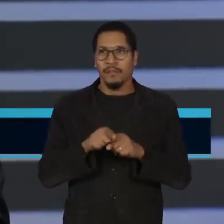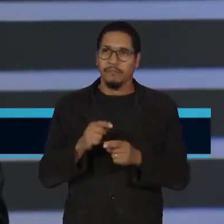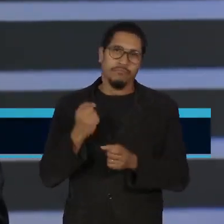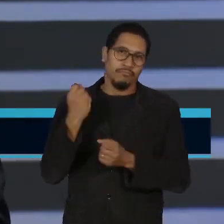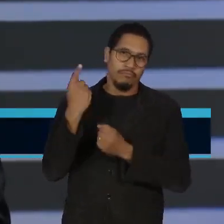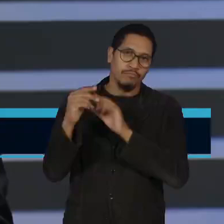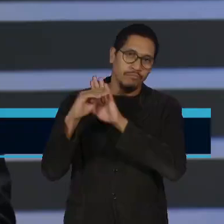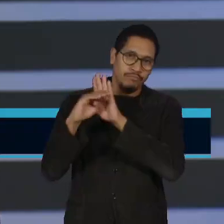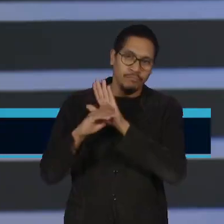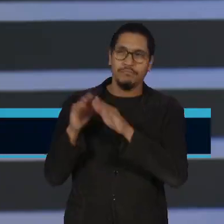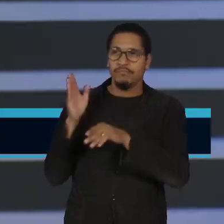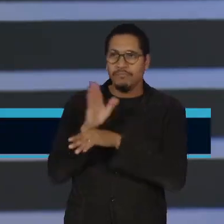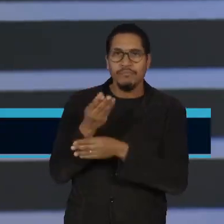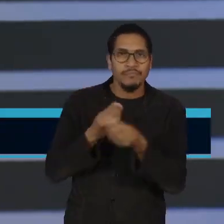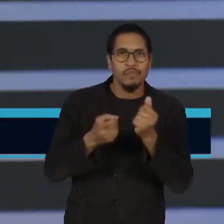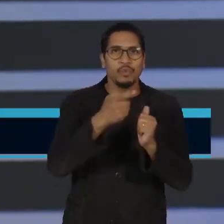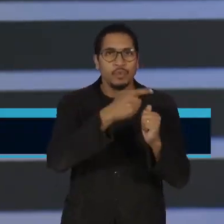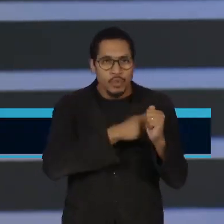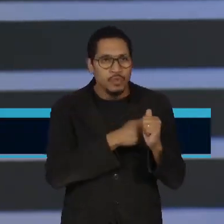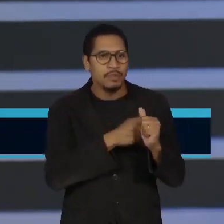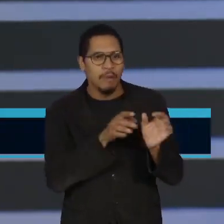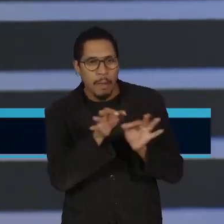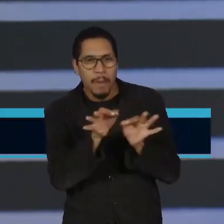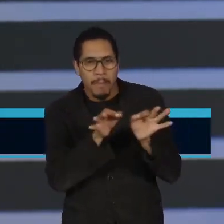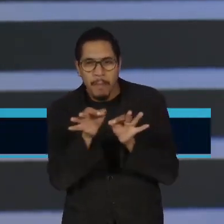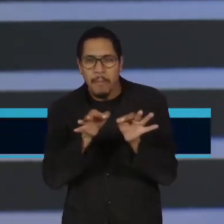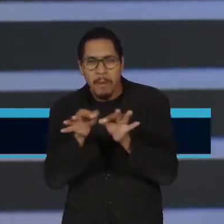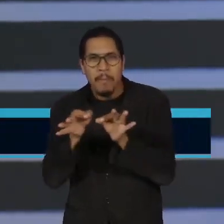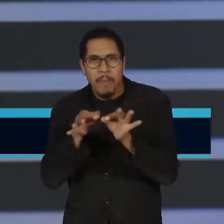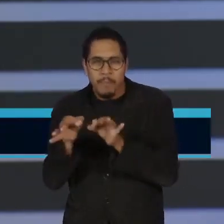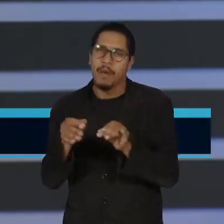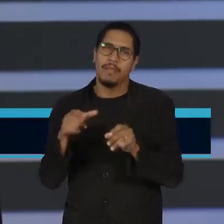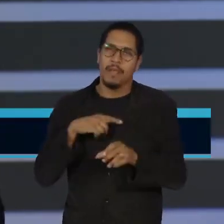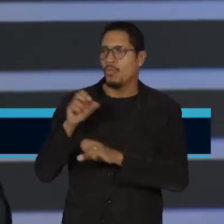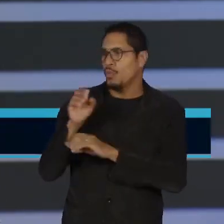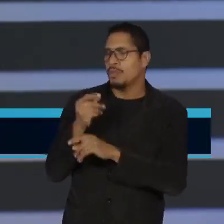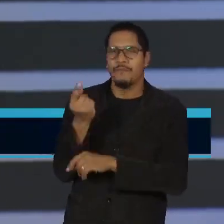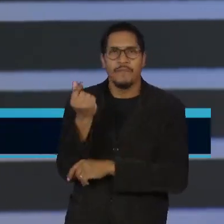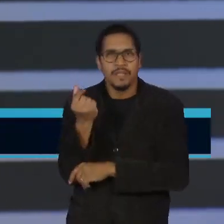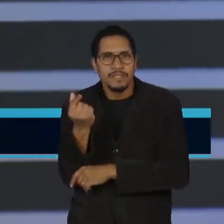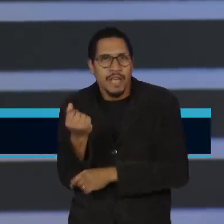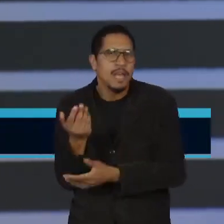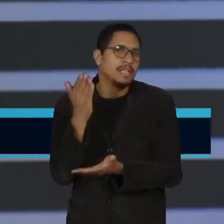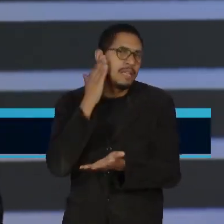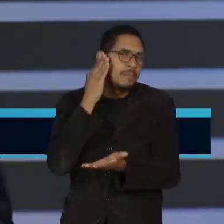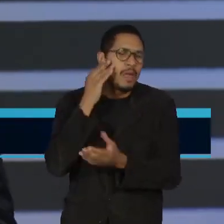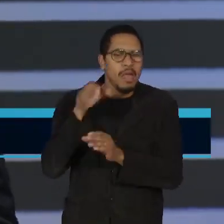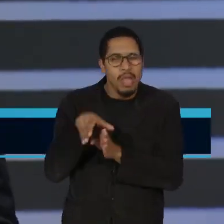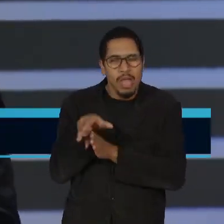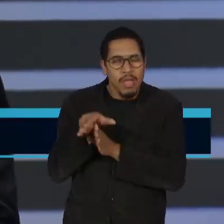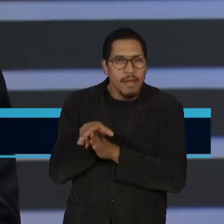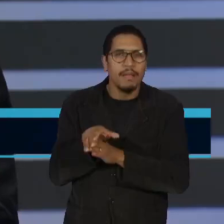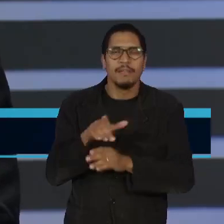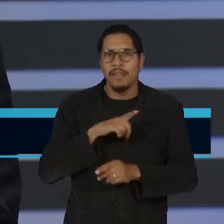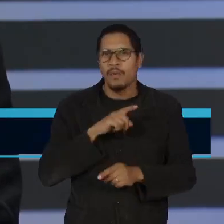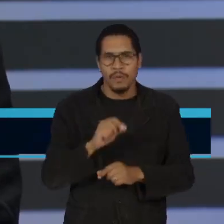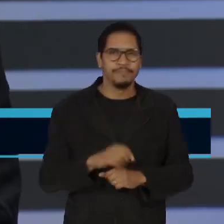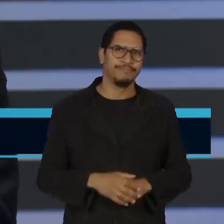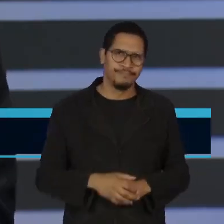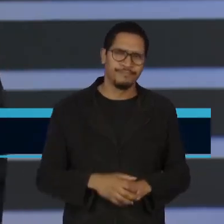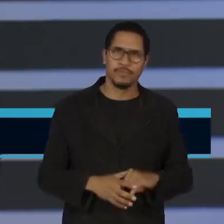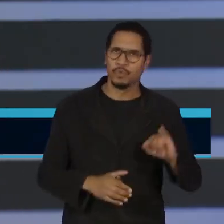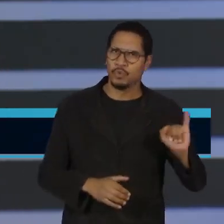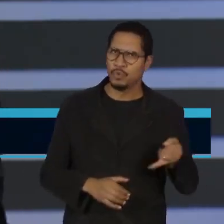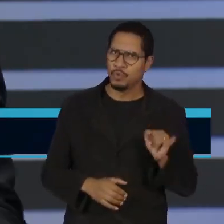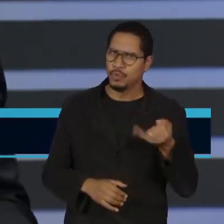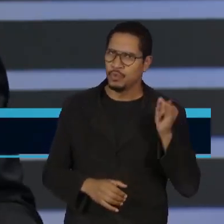ajudem a reorganizar as dívidas, por mais que existam programas de educação financeira, por mais que tenha tudo isso, no final do dia, os juros altos é